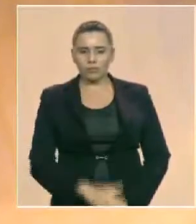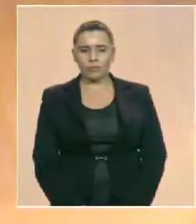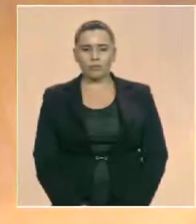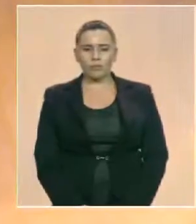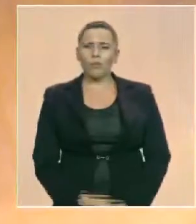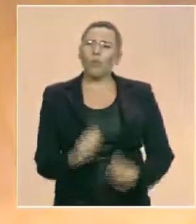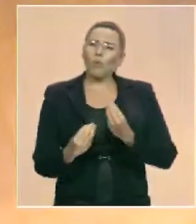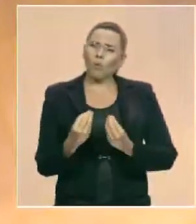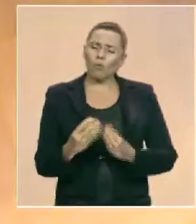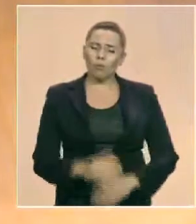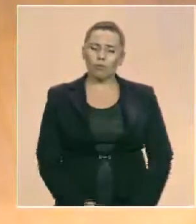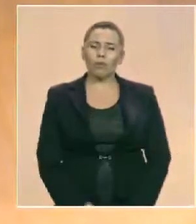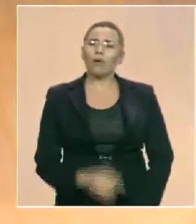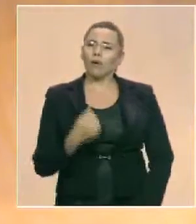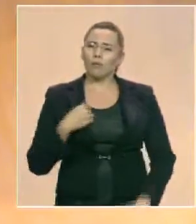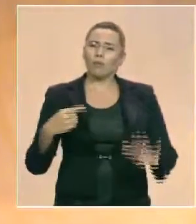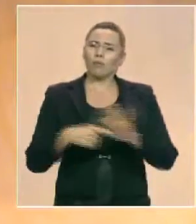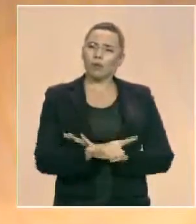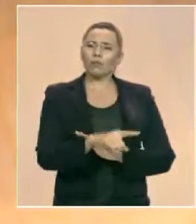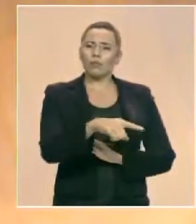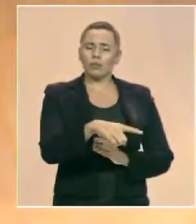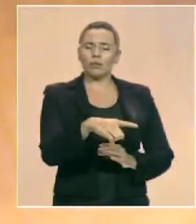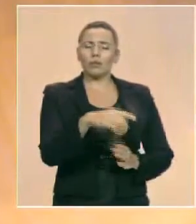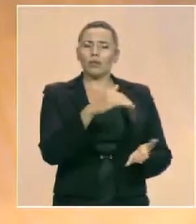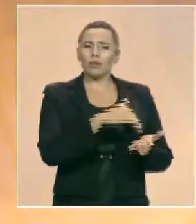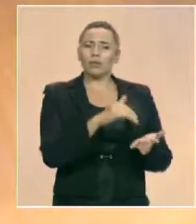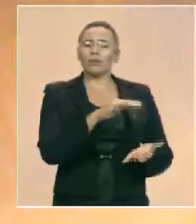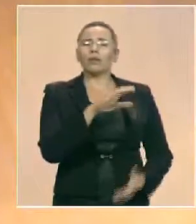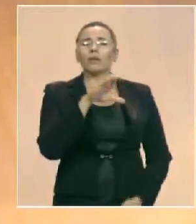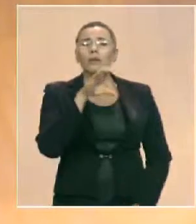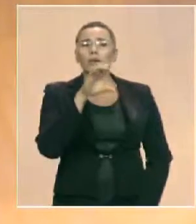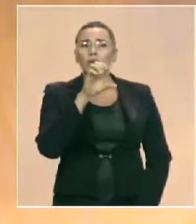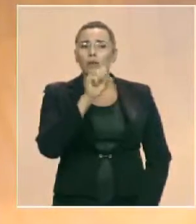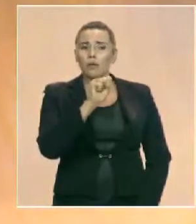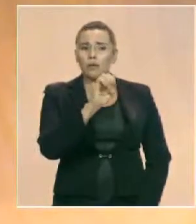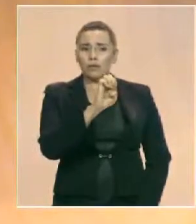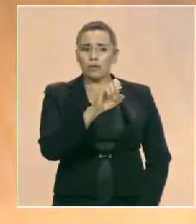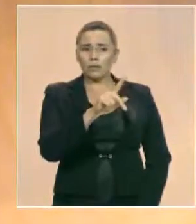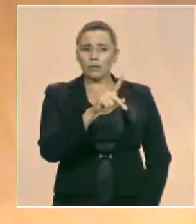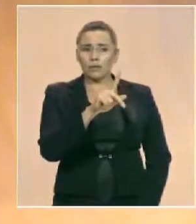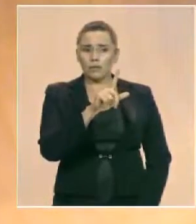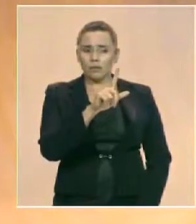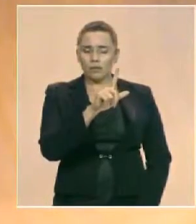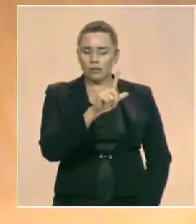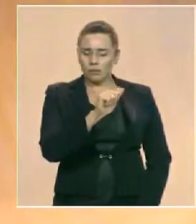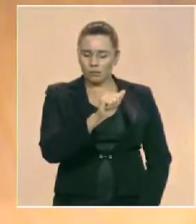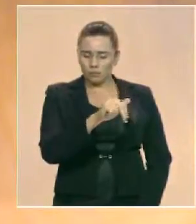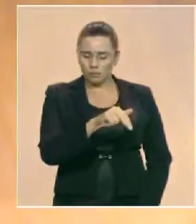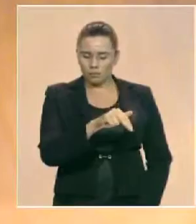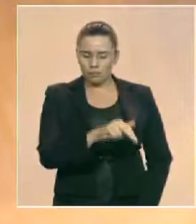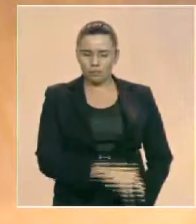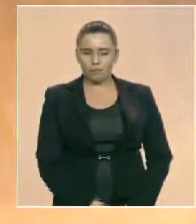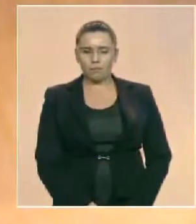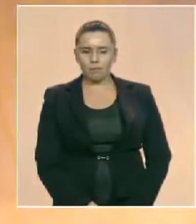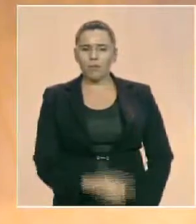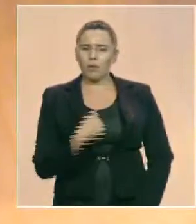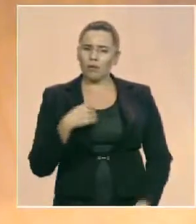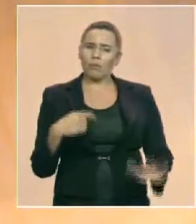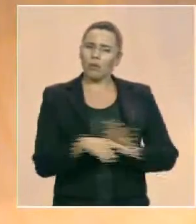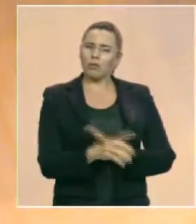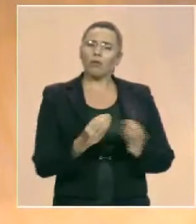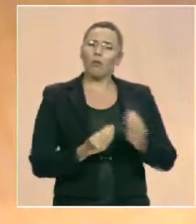no dia 11 de novembro, ou seja, logo após aquela discussão aqui. E até hoje não